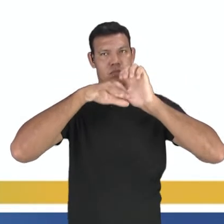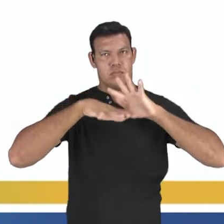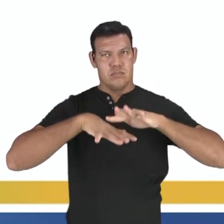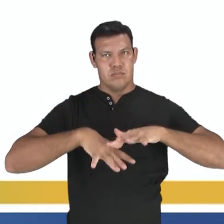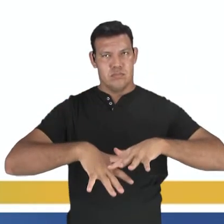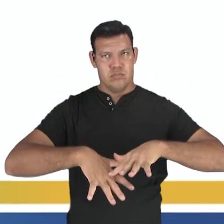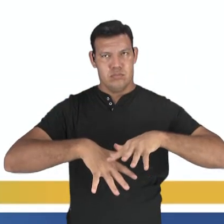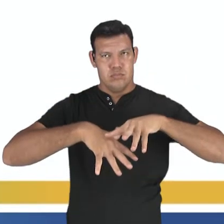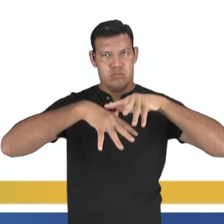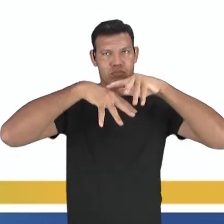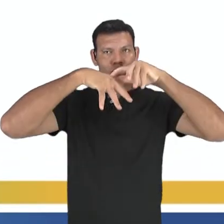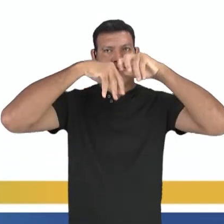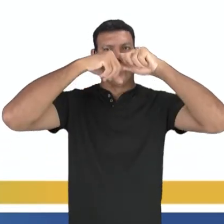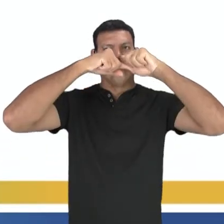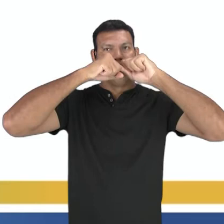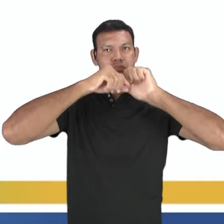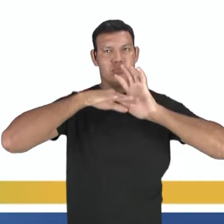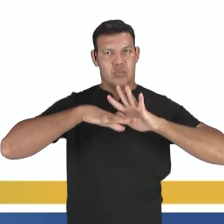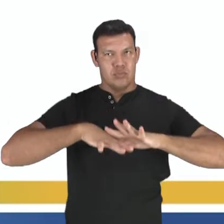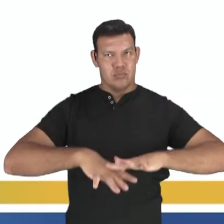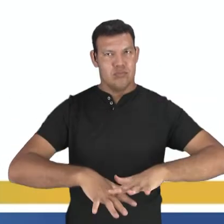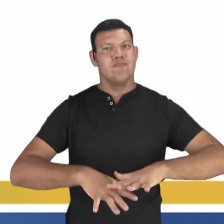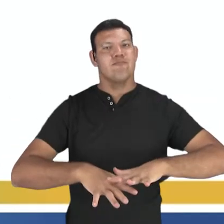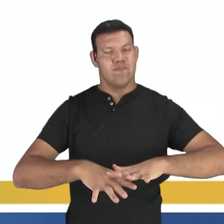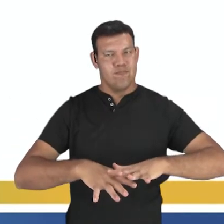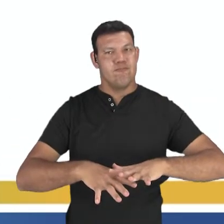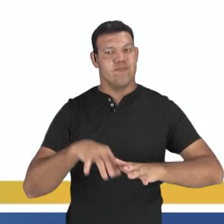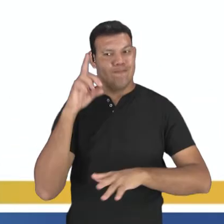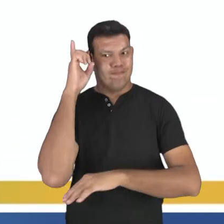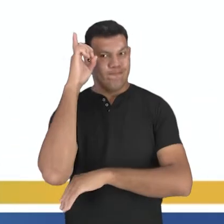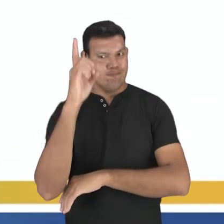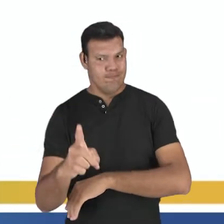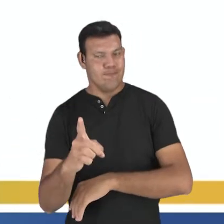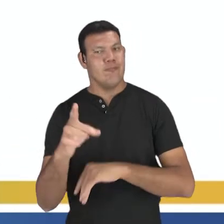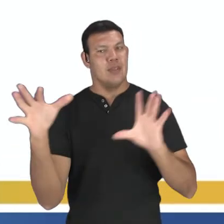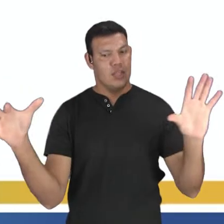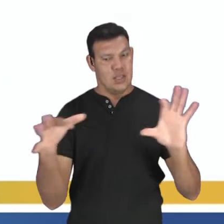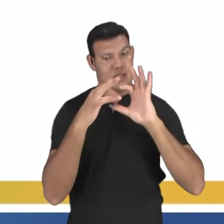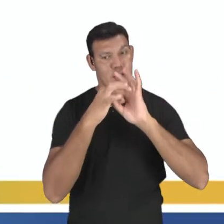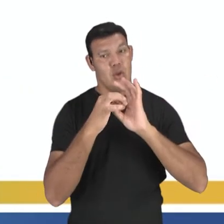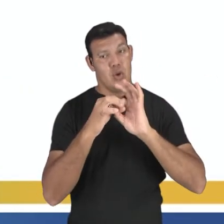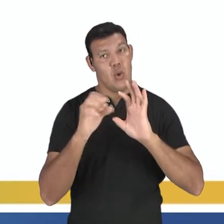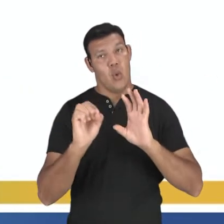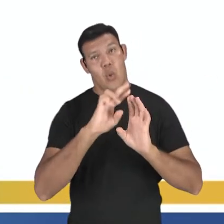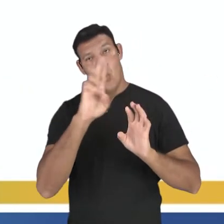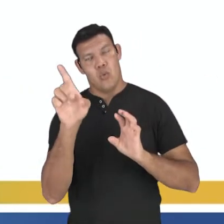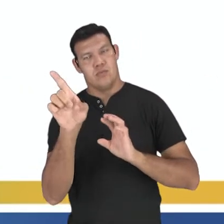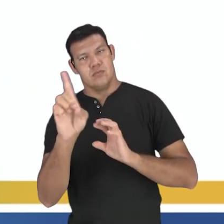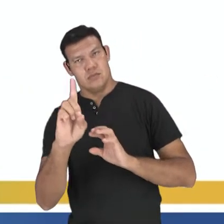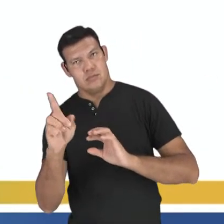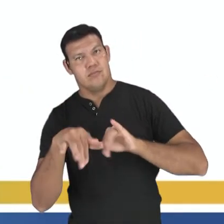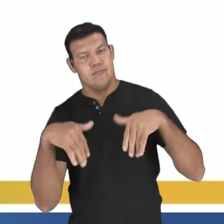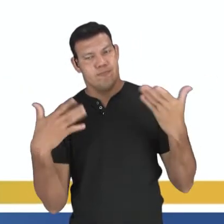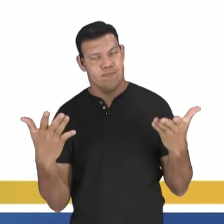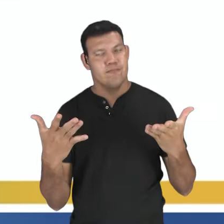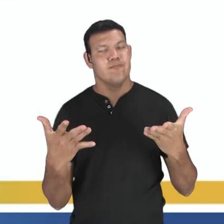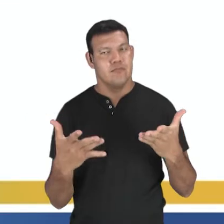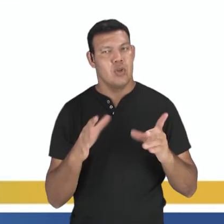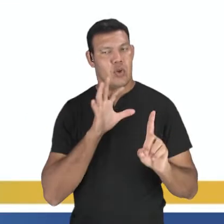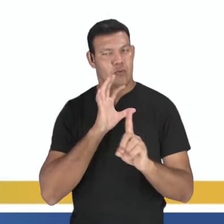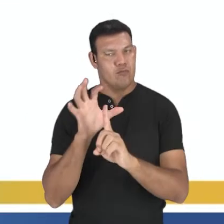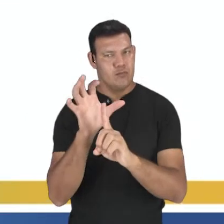um sistema ele pode estar diretamente ou indiretamente relacionado à atividade dos demais. Nesse caso aí